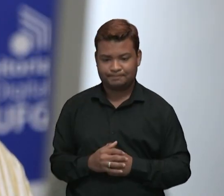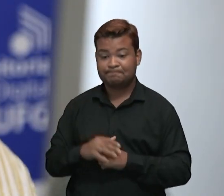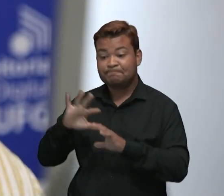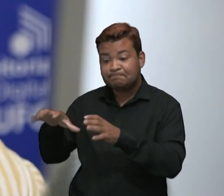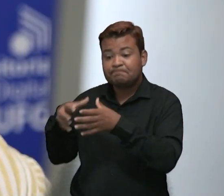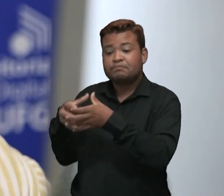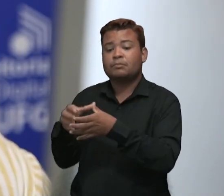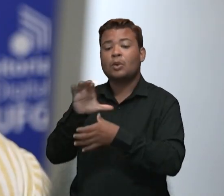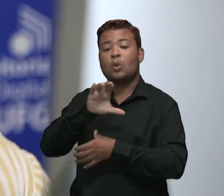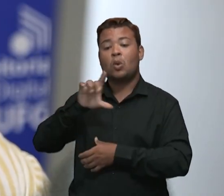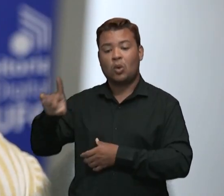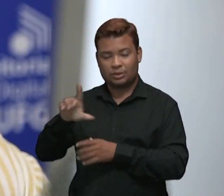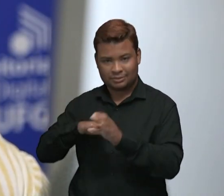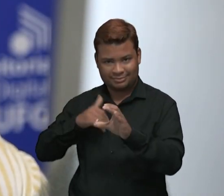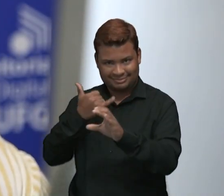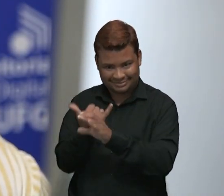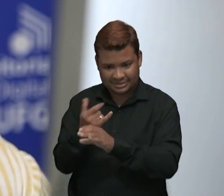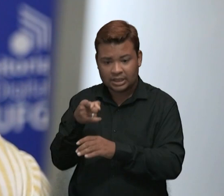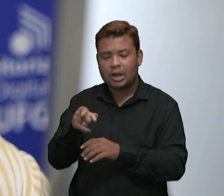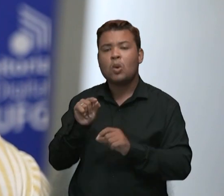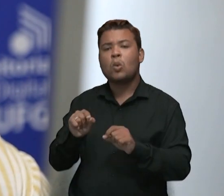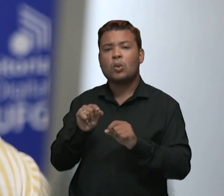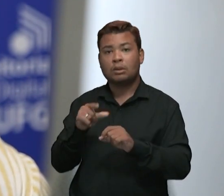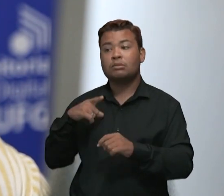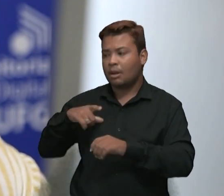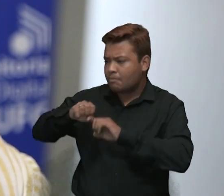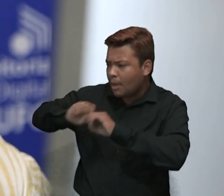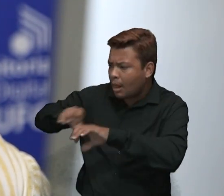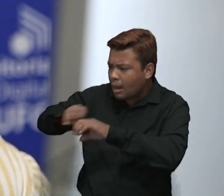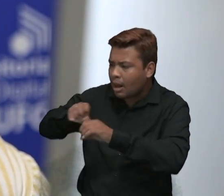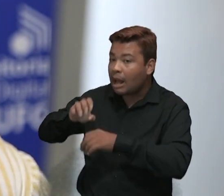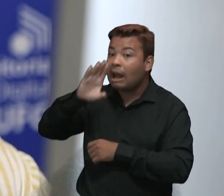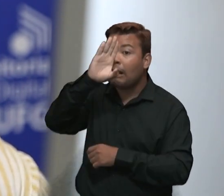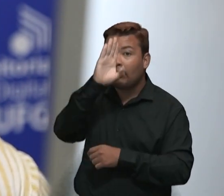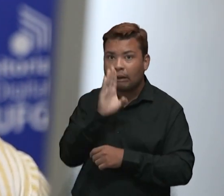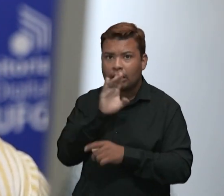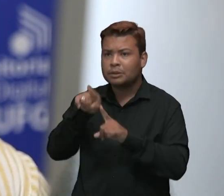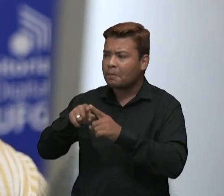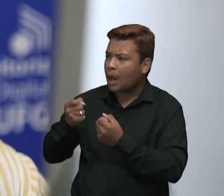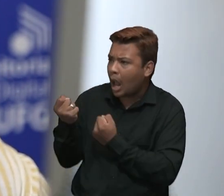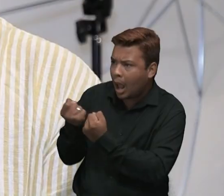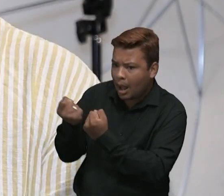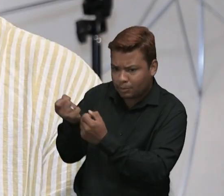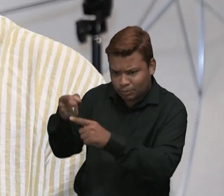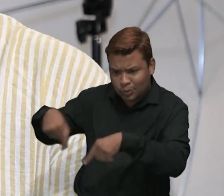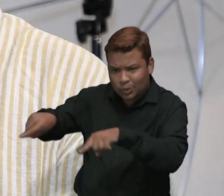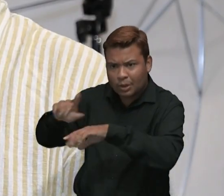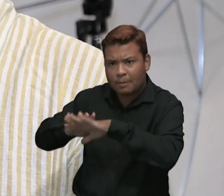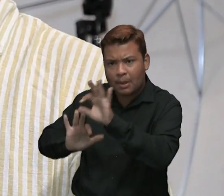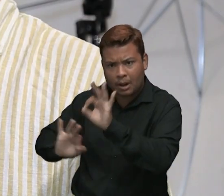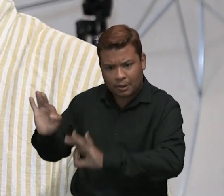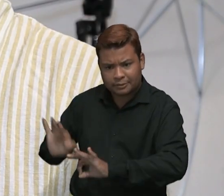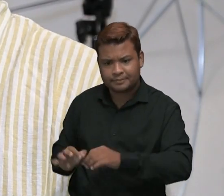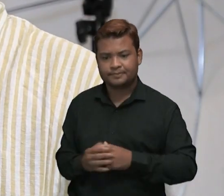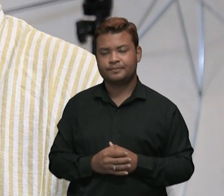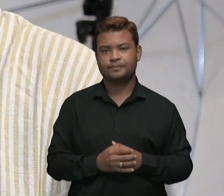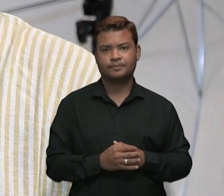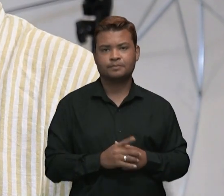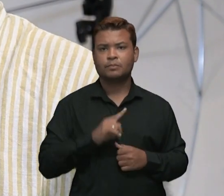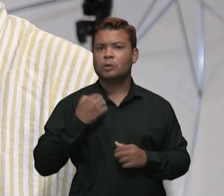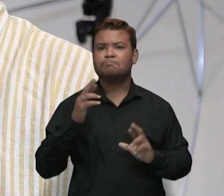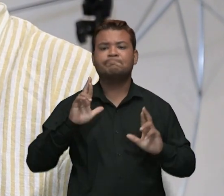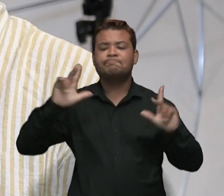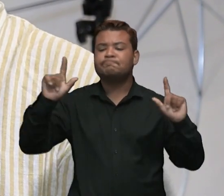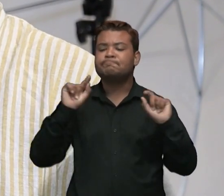que coordena o canal oferece um treinamento gratuito e todo o suporte necessário. O nosso caráter, o nosso diferencial